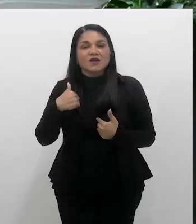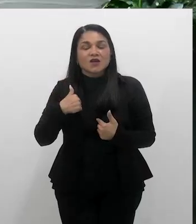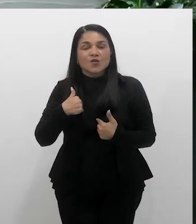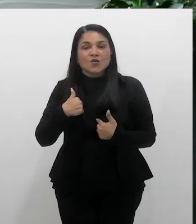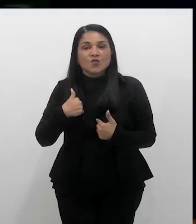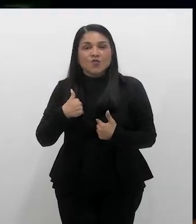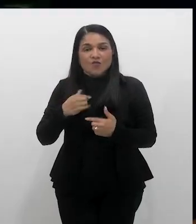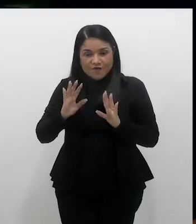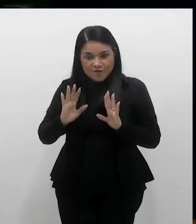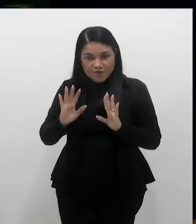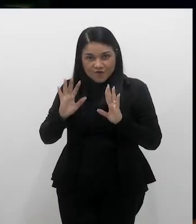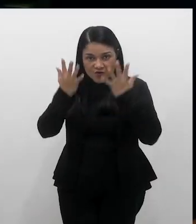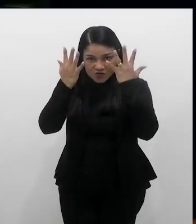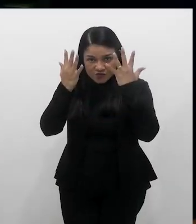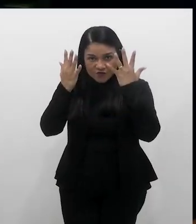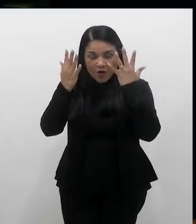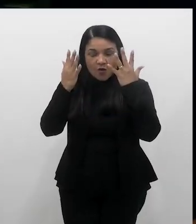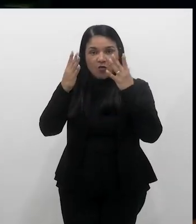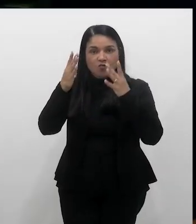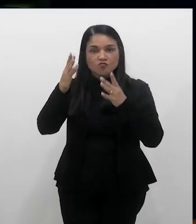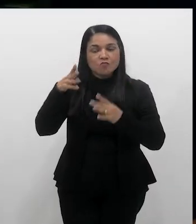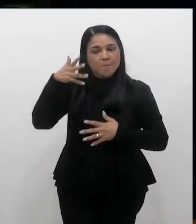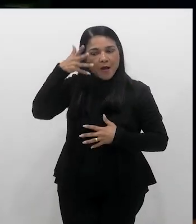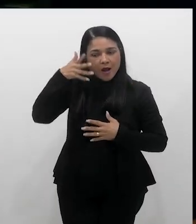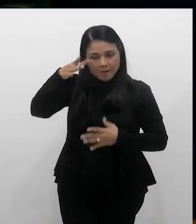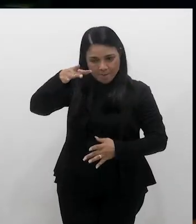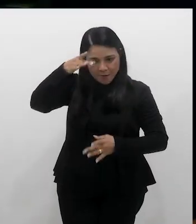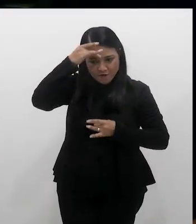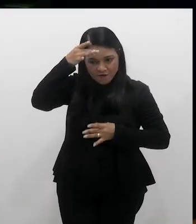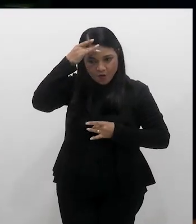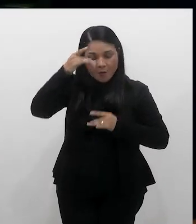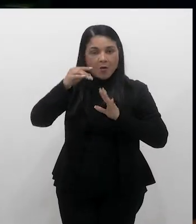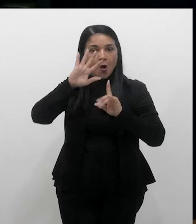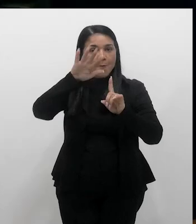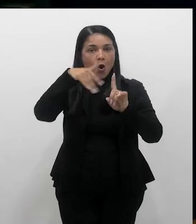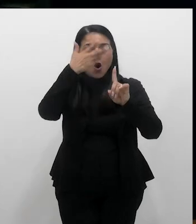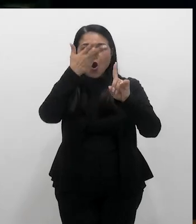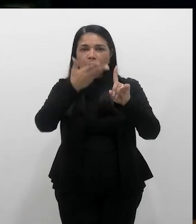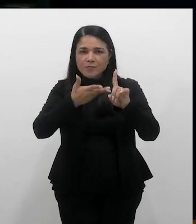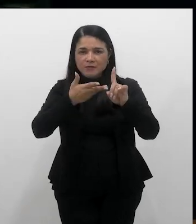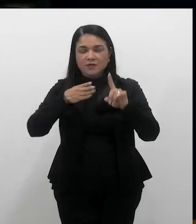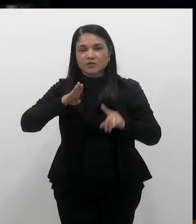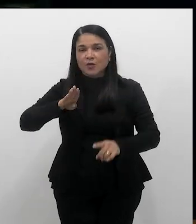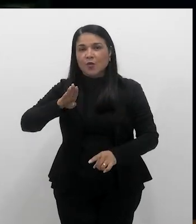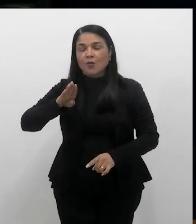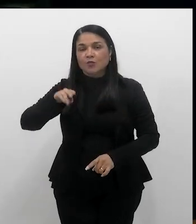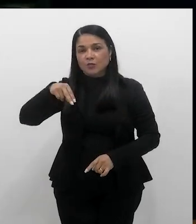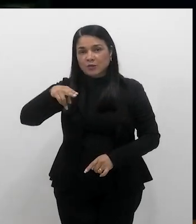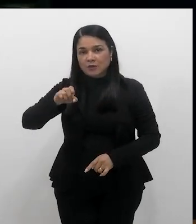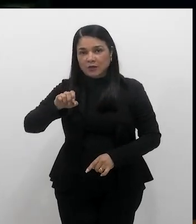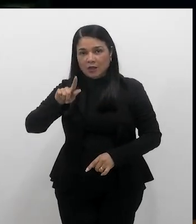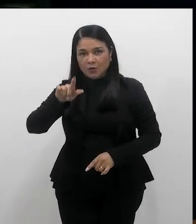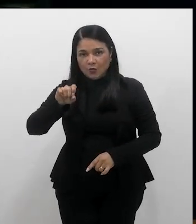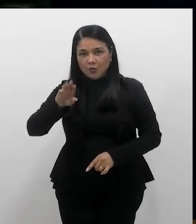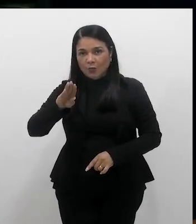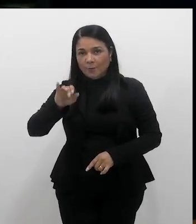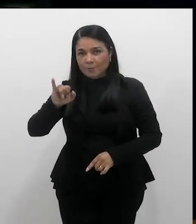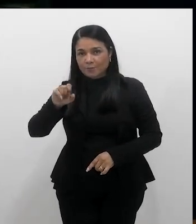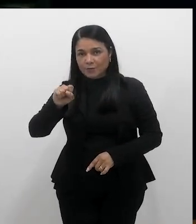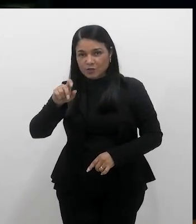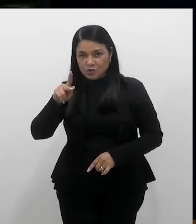então, assim, o festival justamente faz uma homenagem, né? Eu digo que o bispo é uma referência e a